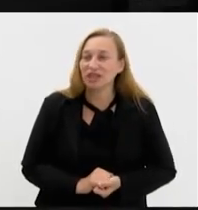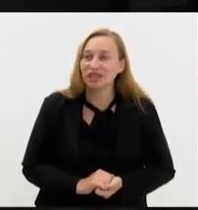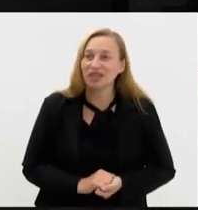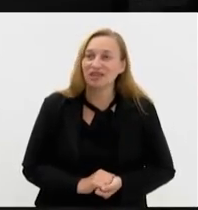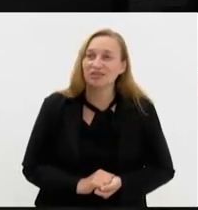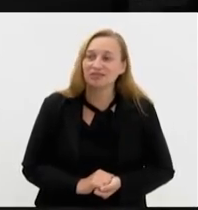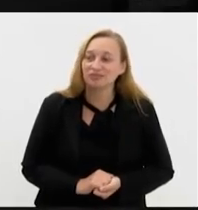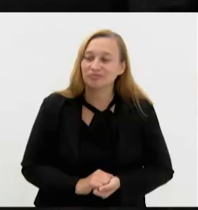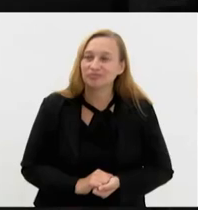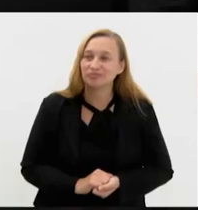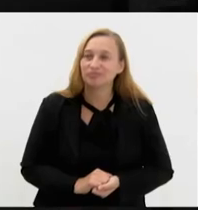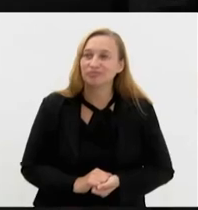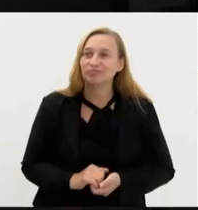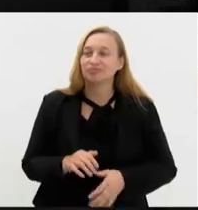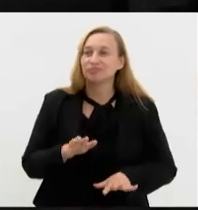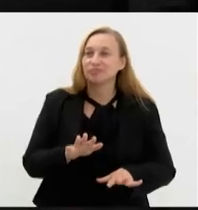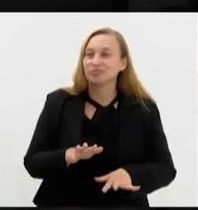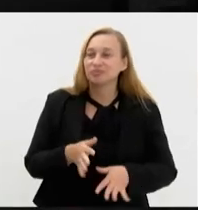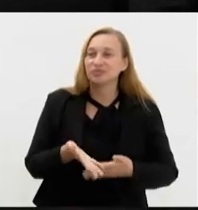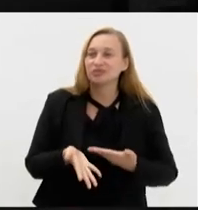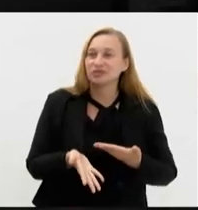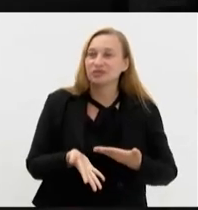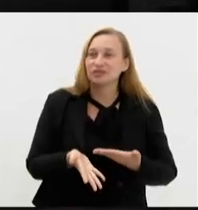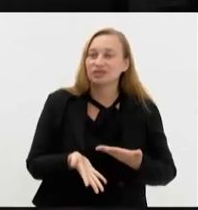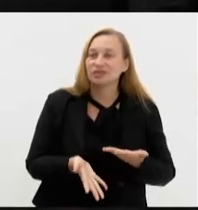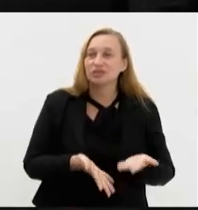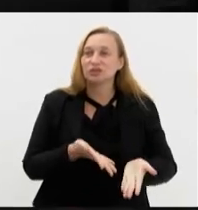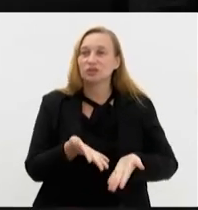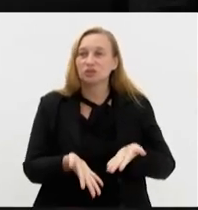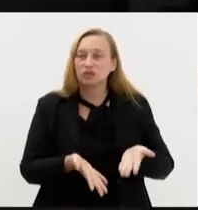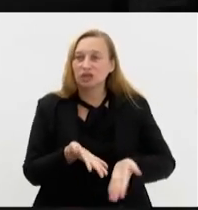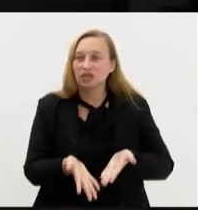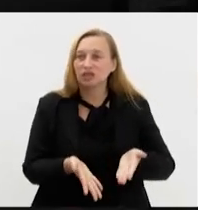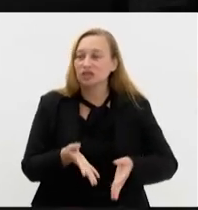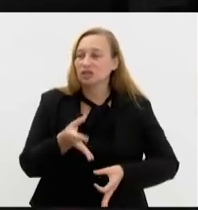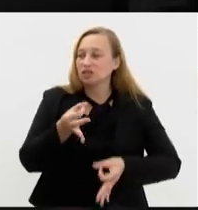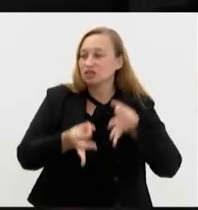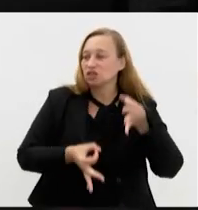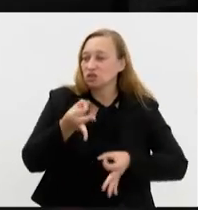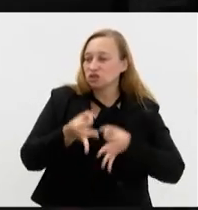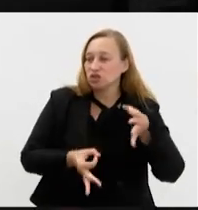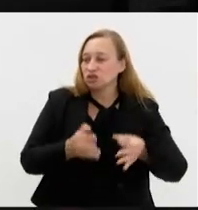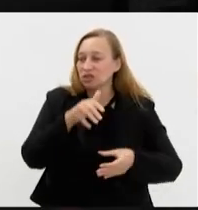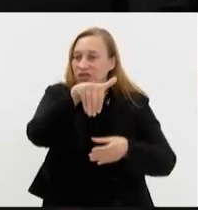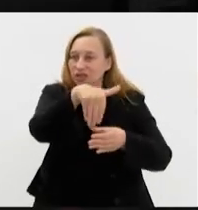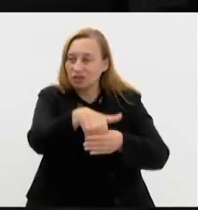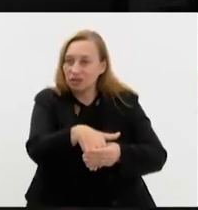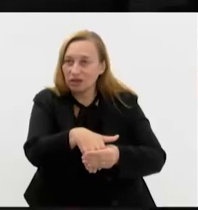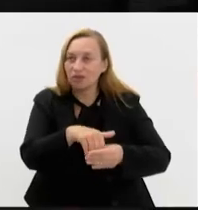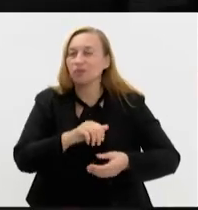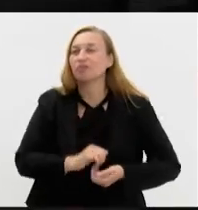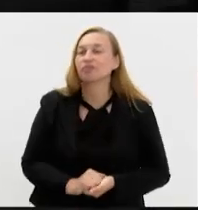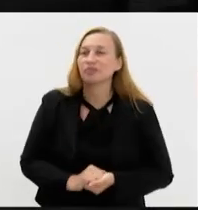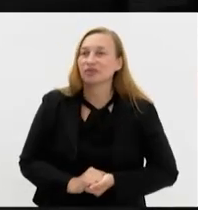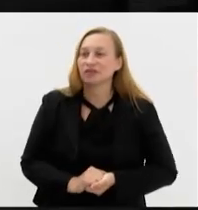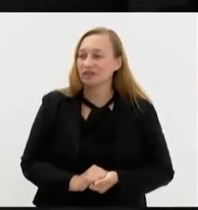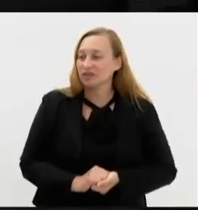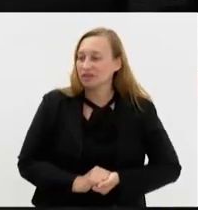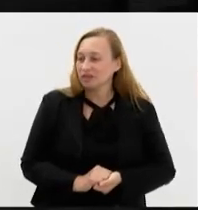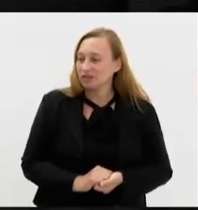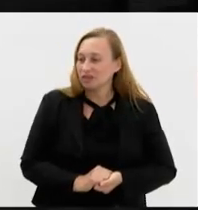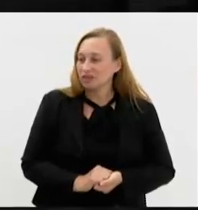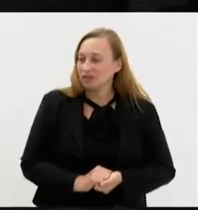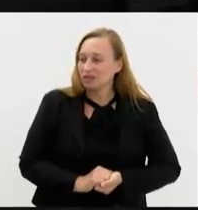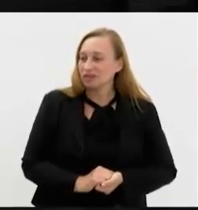esse cuidado ministra Dilene acurado da Justiça Eleitoral de uma certa forma né Sem e adentrar a